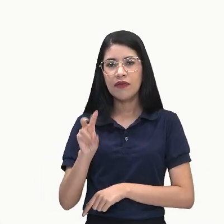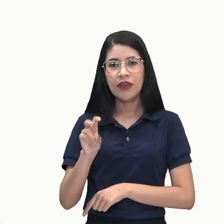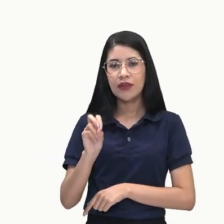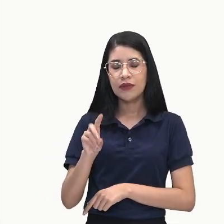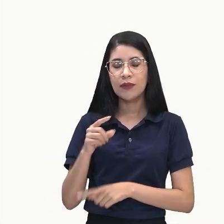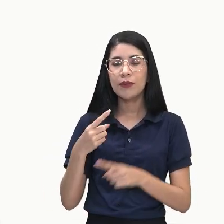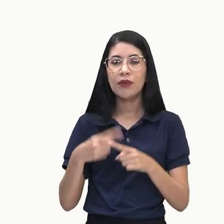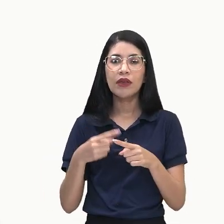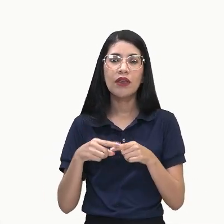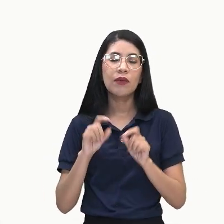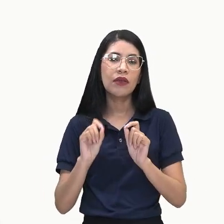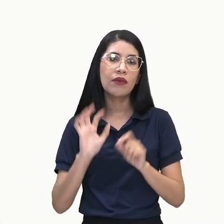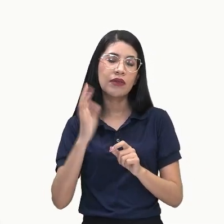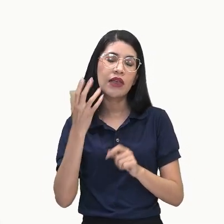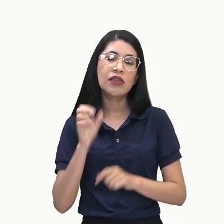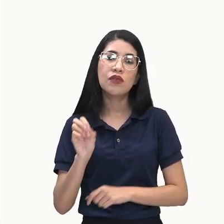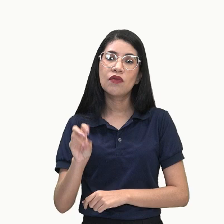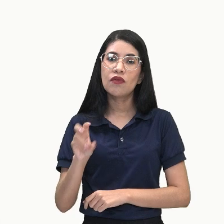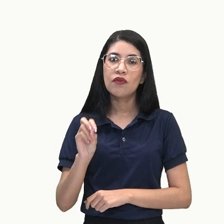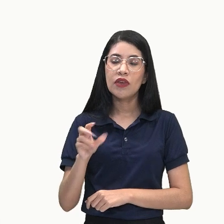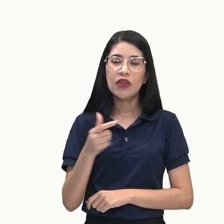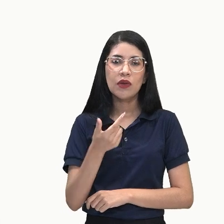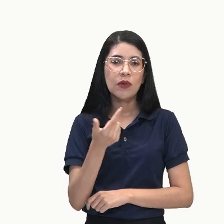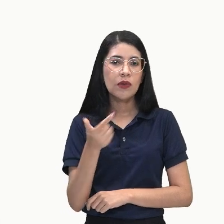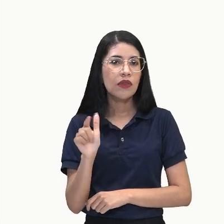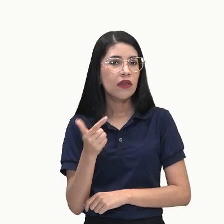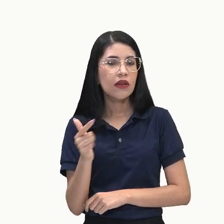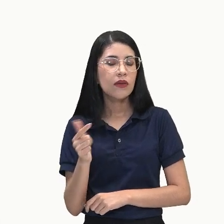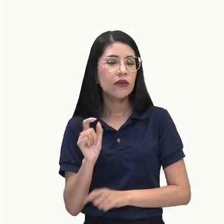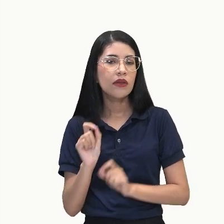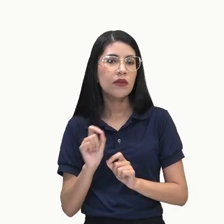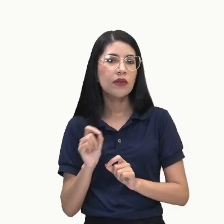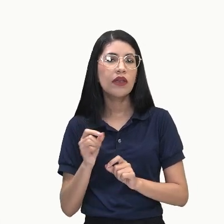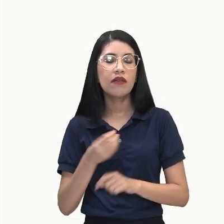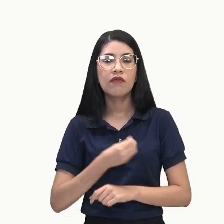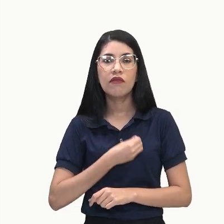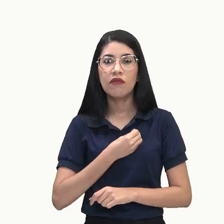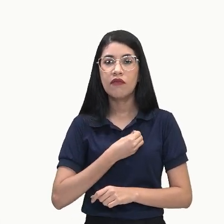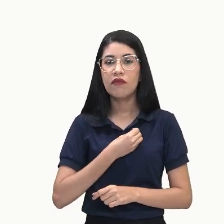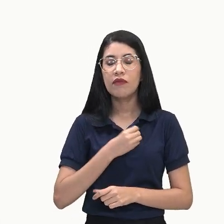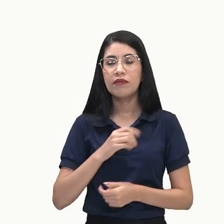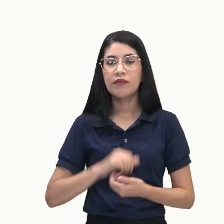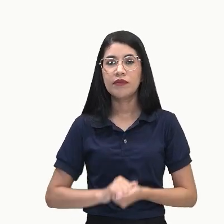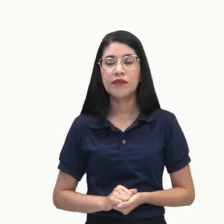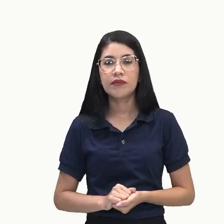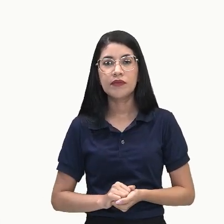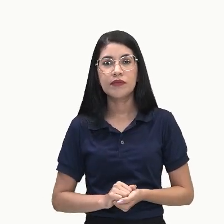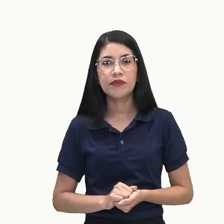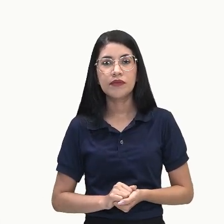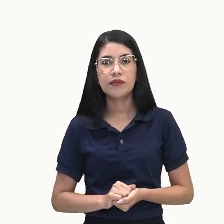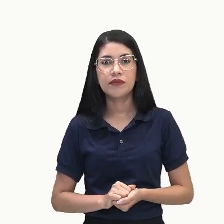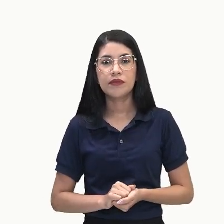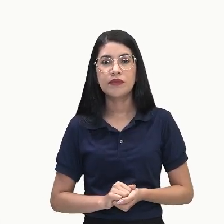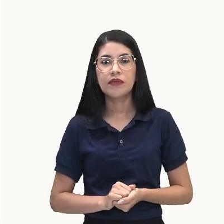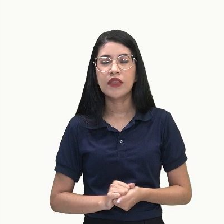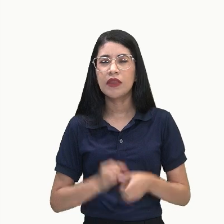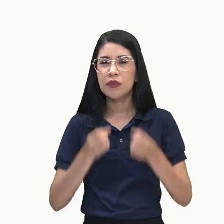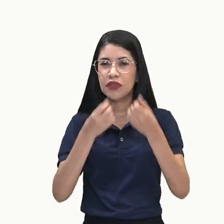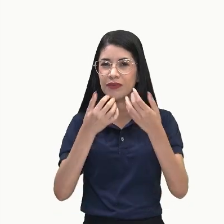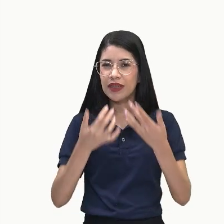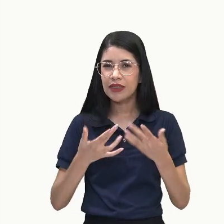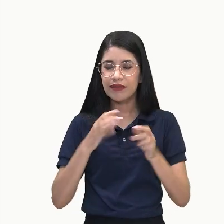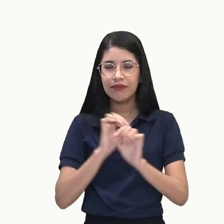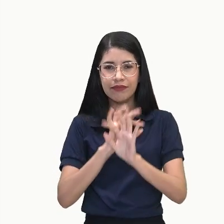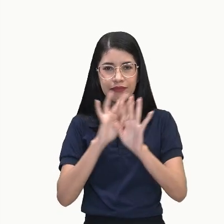os vírus eles não são considerados seres vivos. Tá? E aí, com essa explicação que eu dei